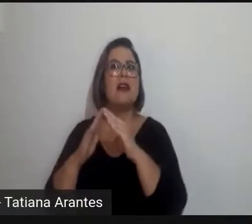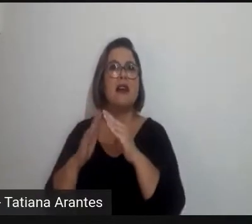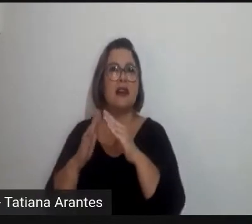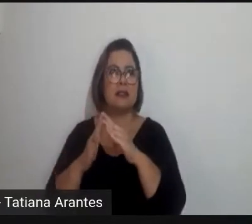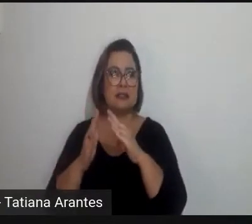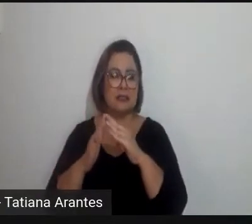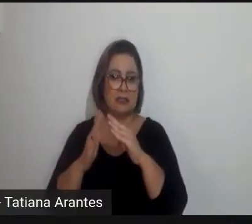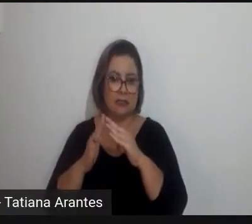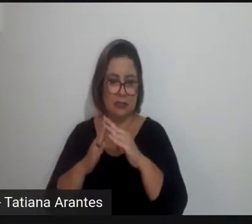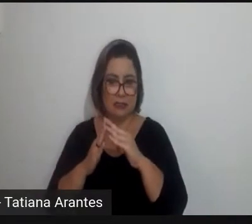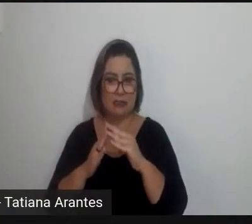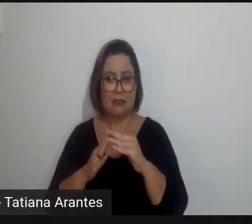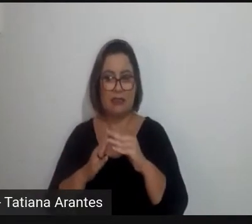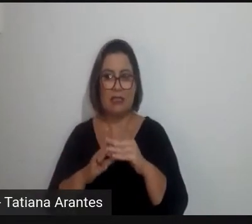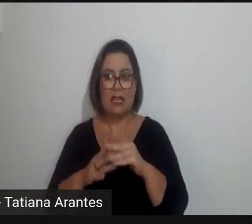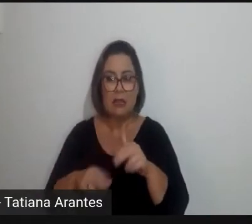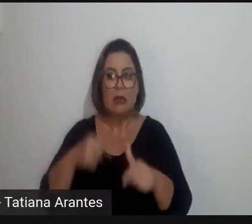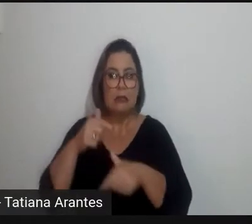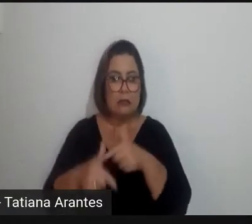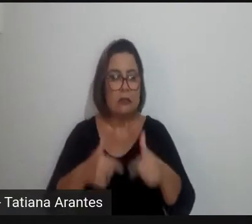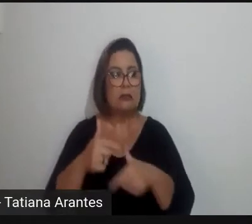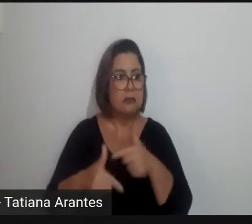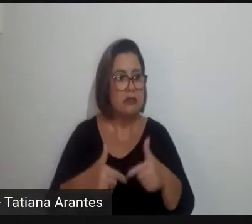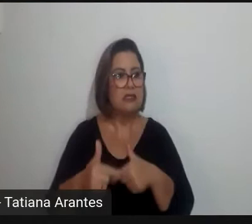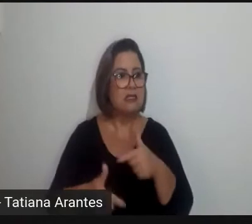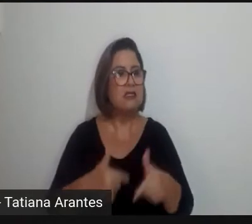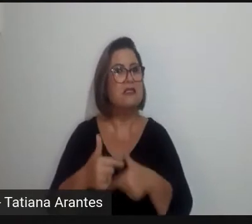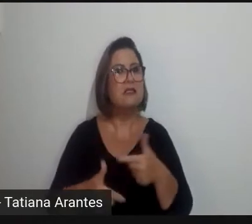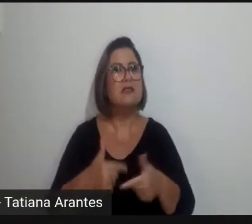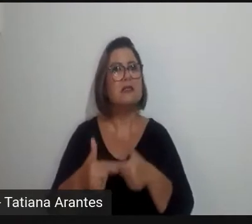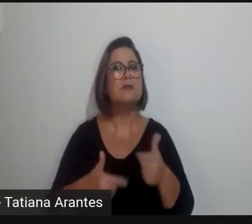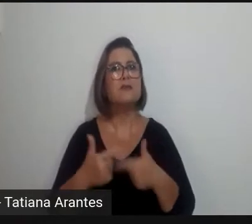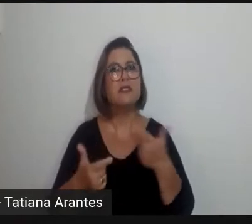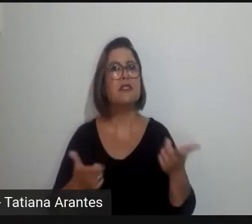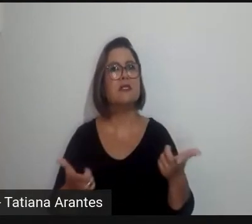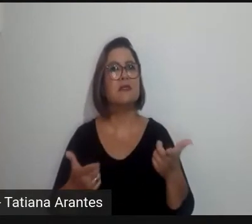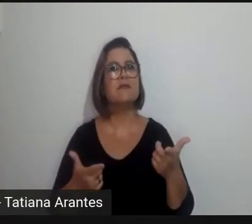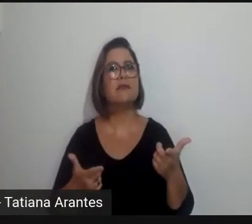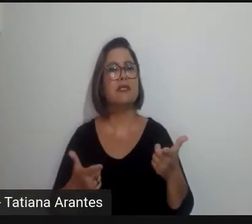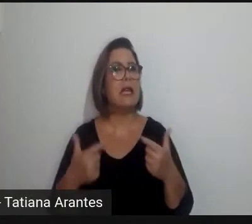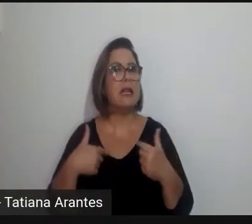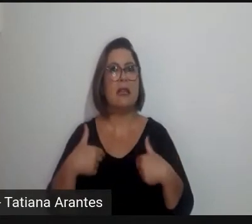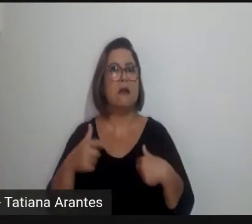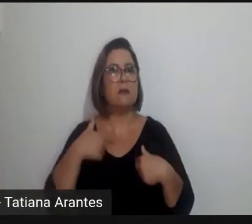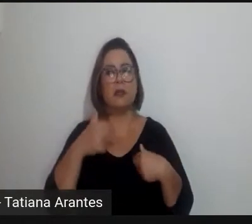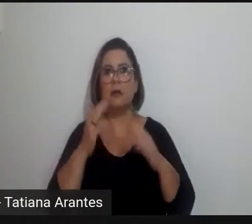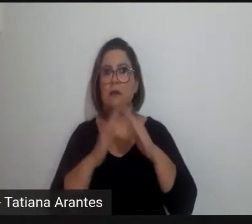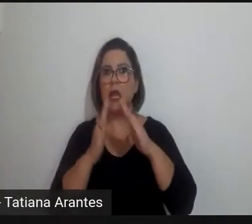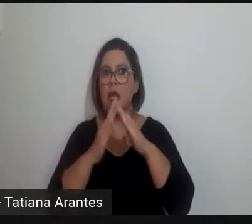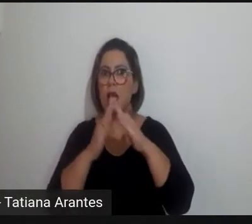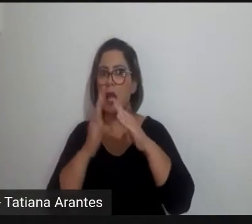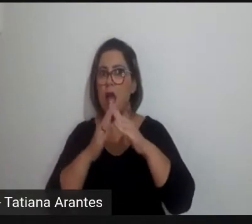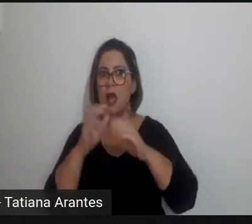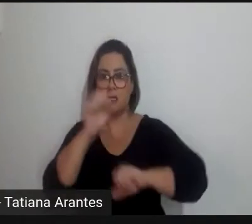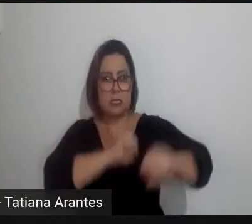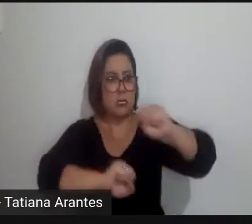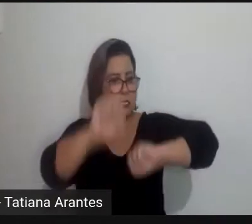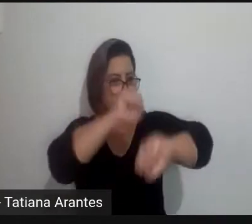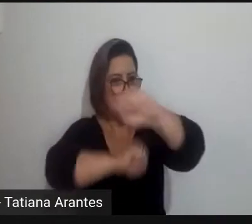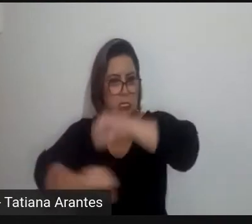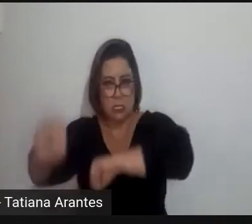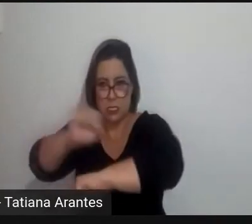breve, mas nessa fase as pessoas praticamente estão sem auxiliares domésticos, né? Os empregados